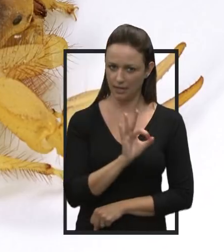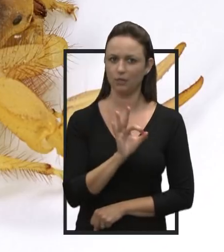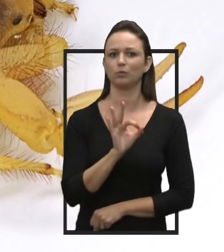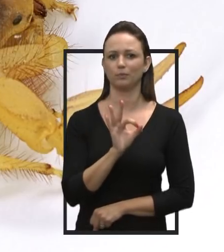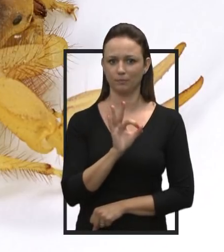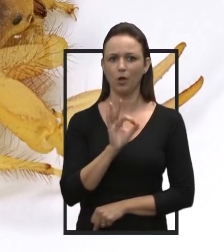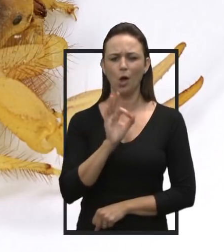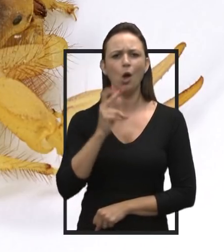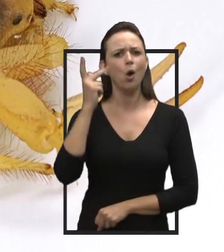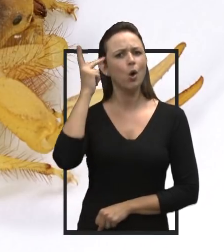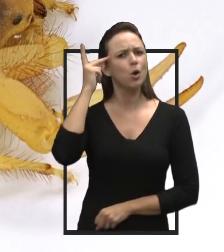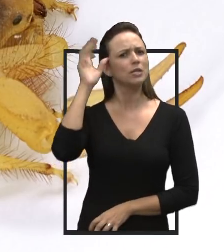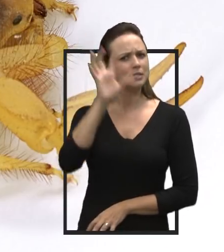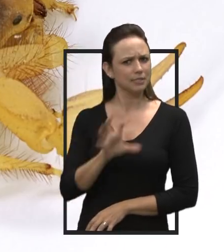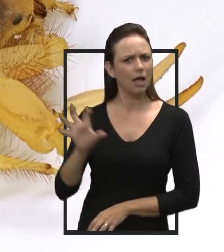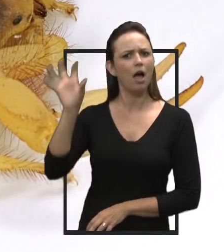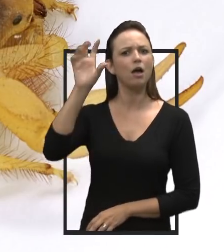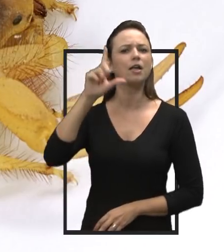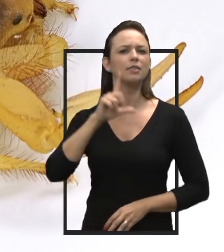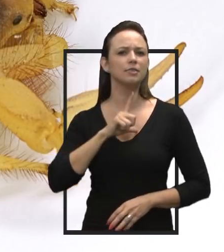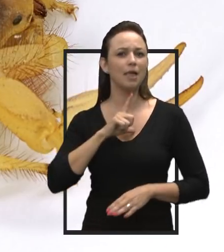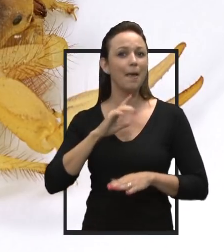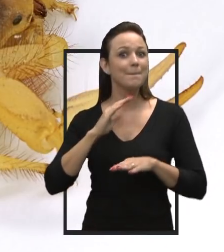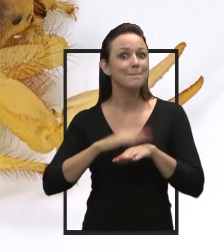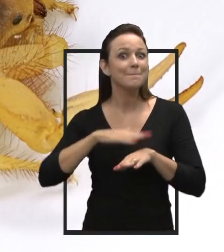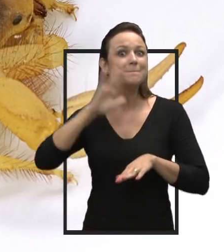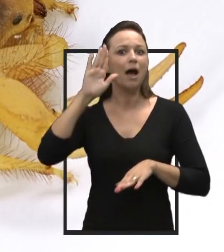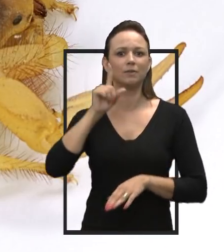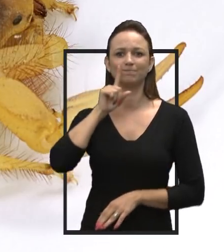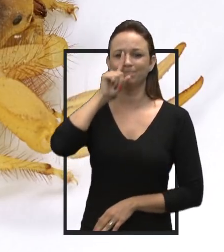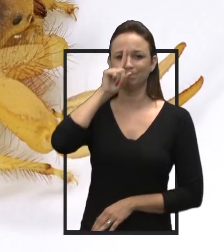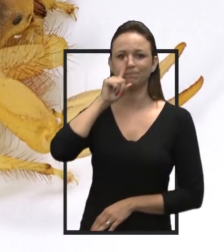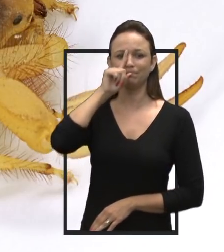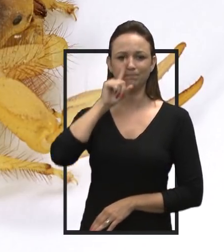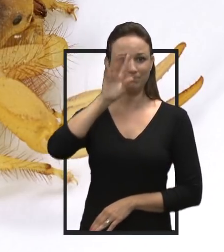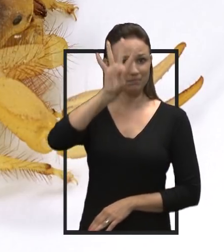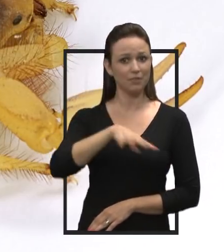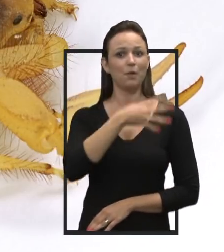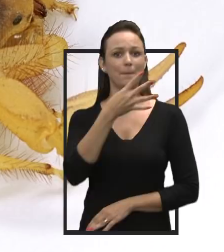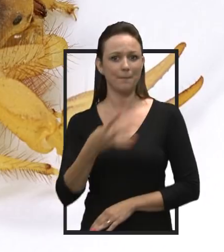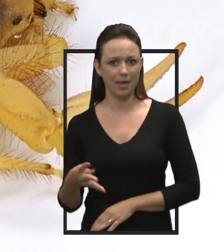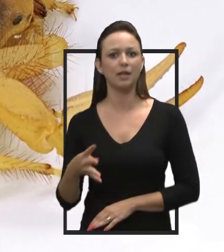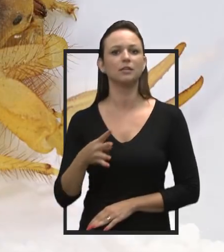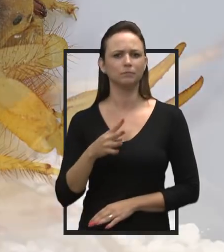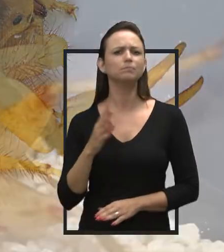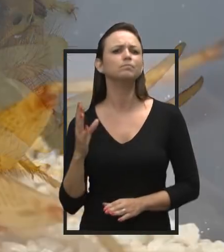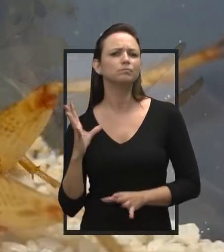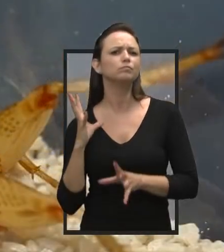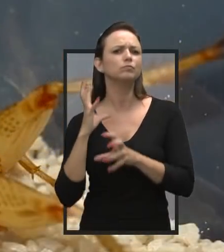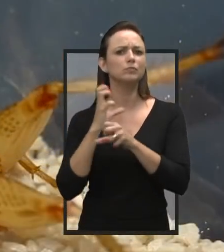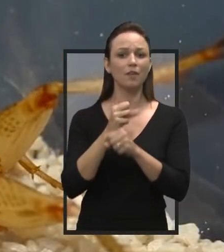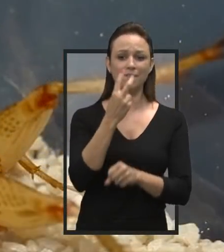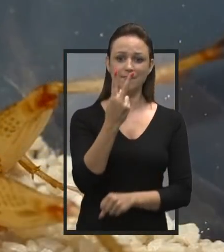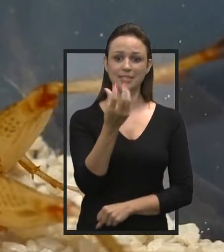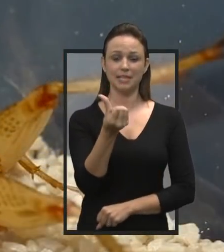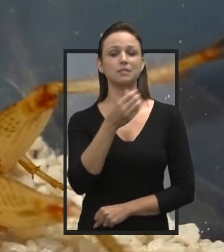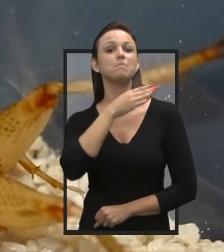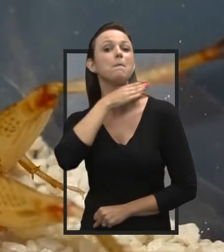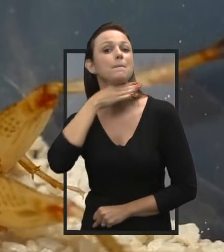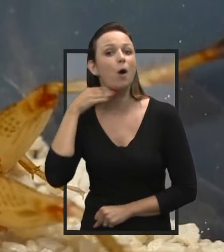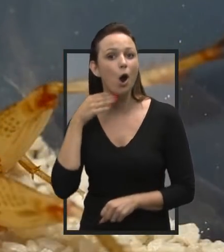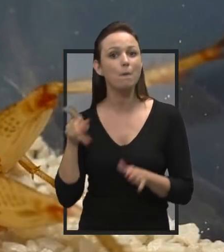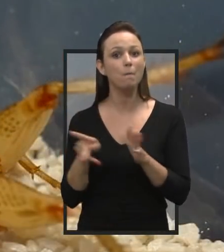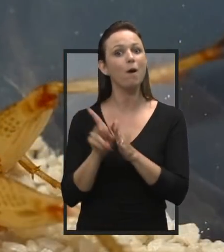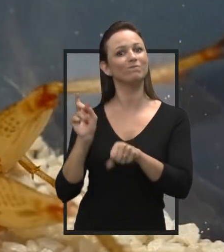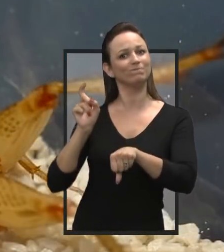163%. O estado de São Paulo tem a situação mais alarmante nas tabelas do Ministério da Saúde, registrando 26 mortes